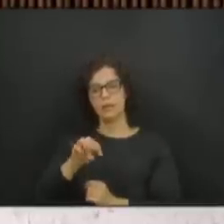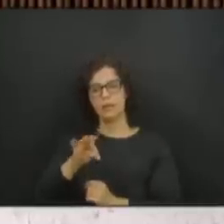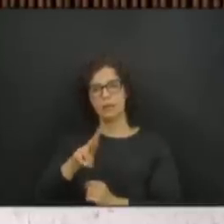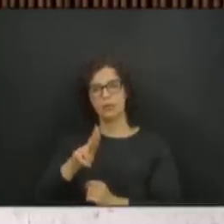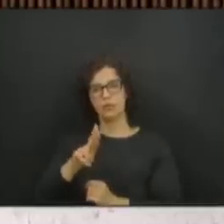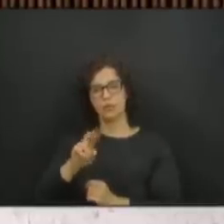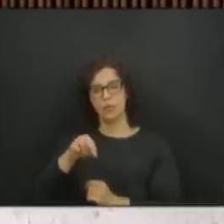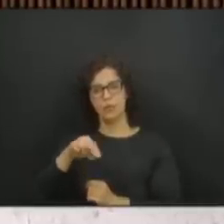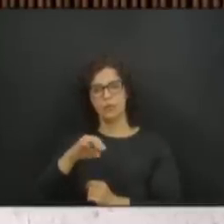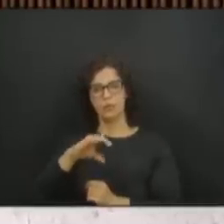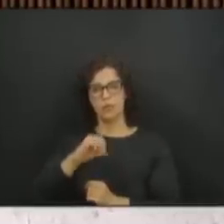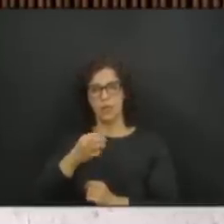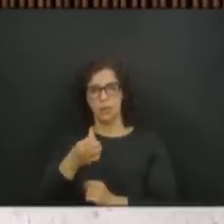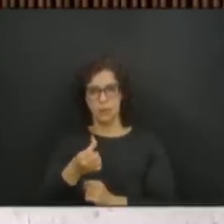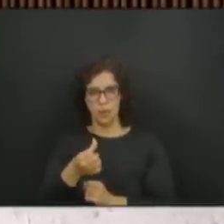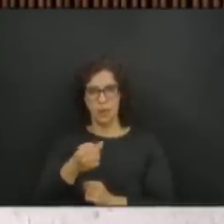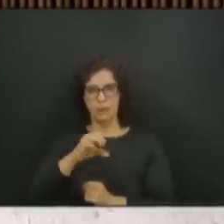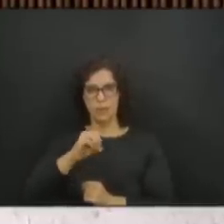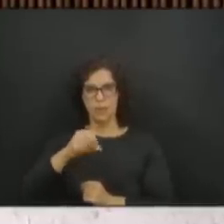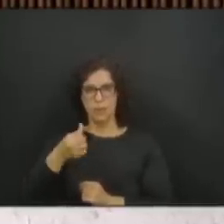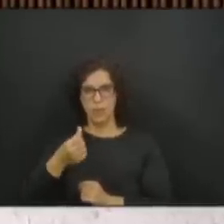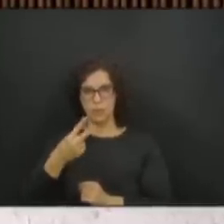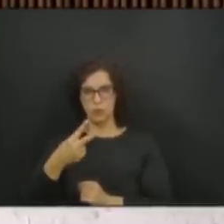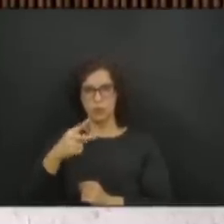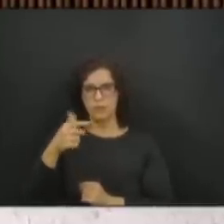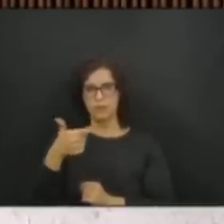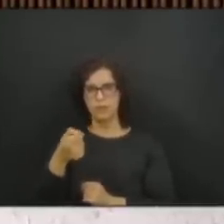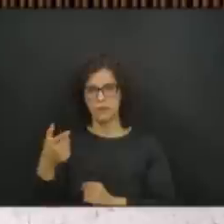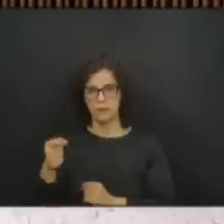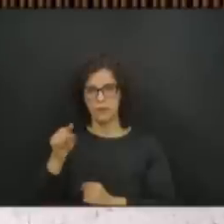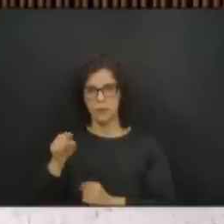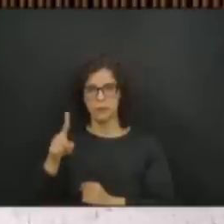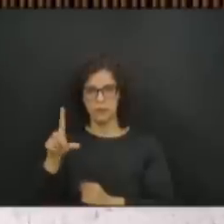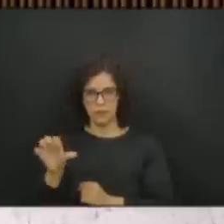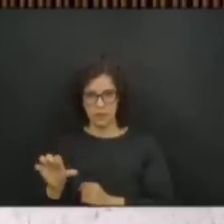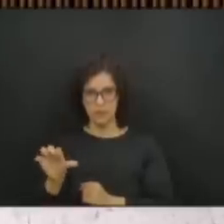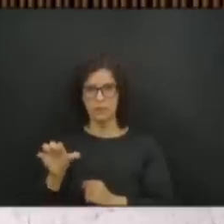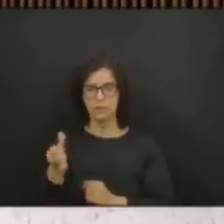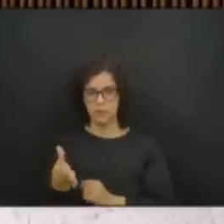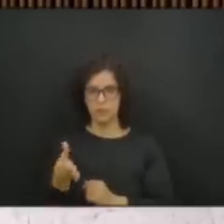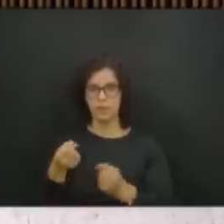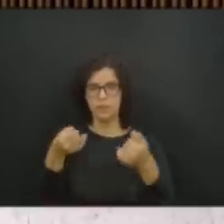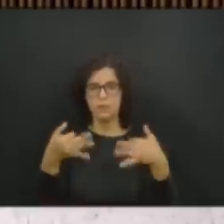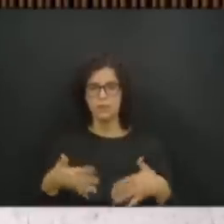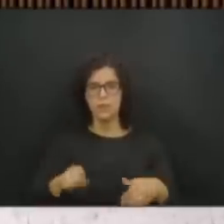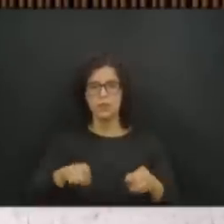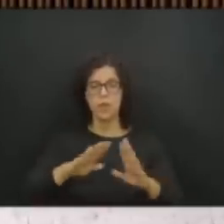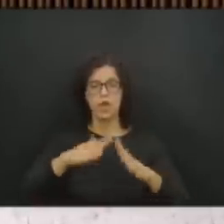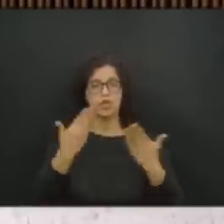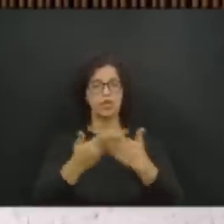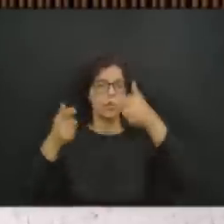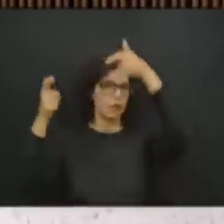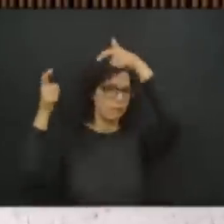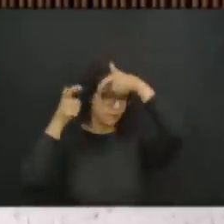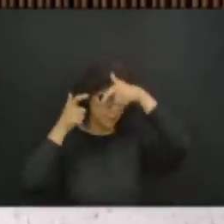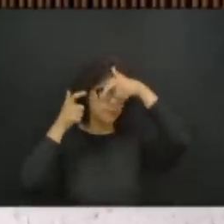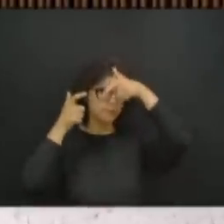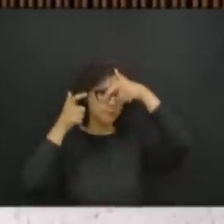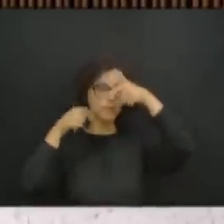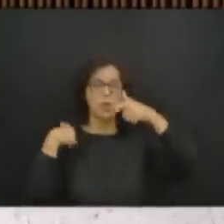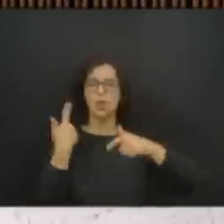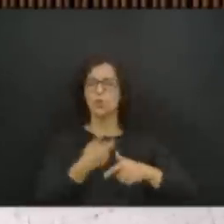00675 62 2028.1 seis que é sobre as escolas cívico-militares